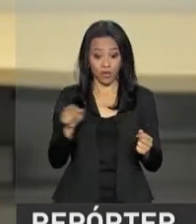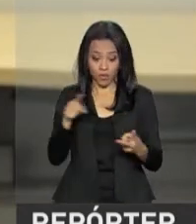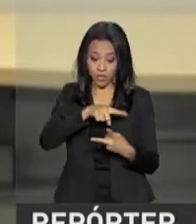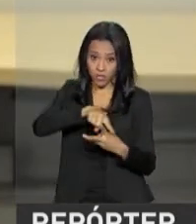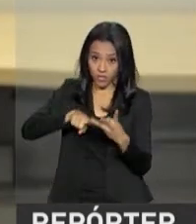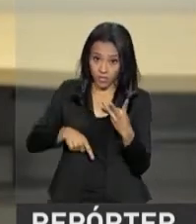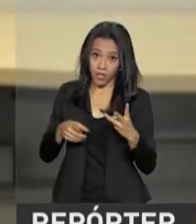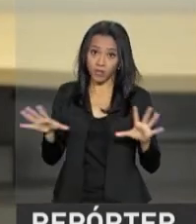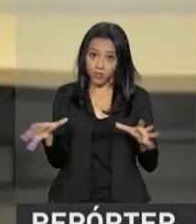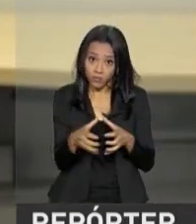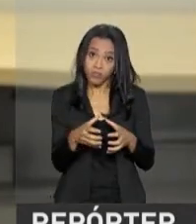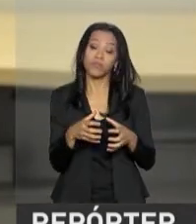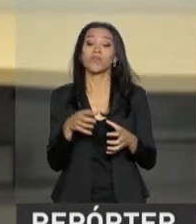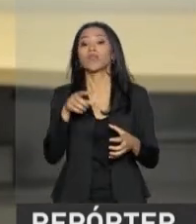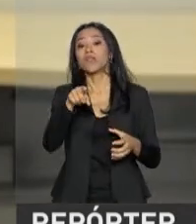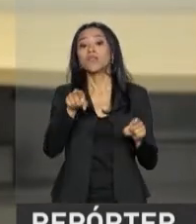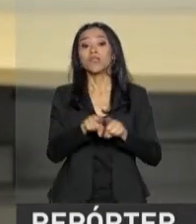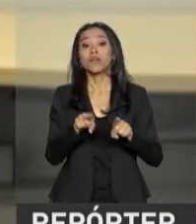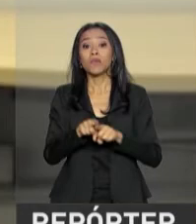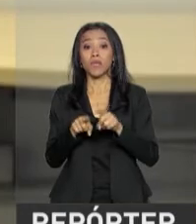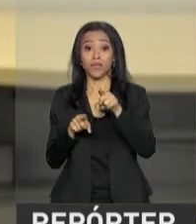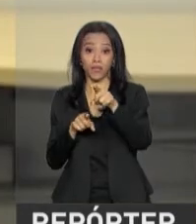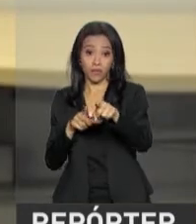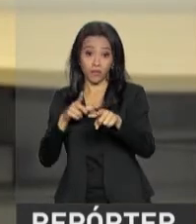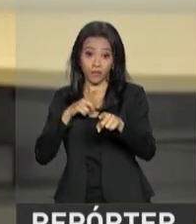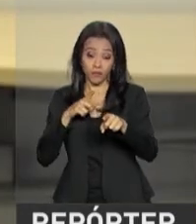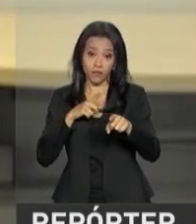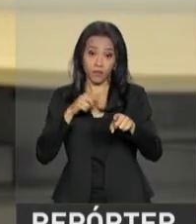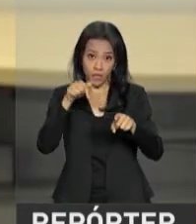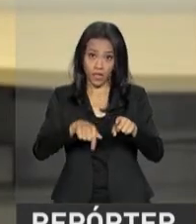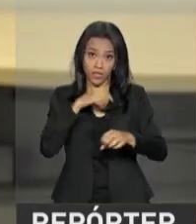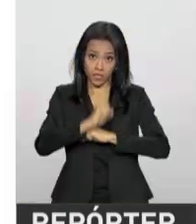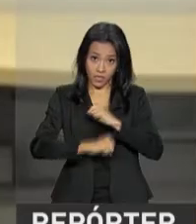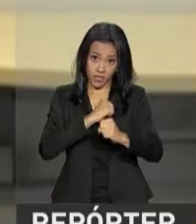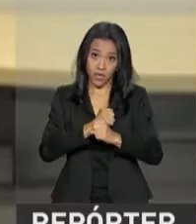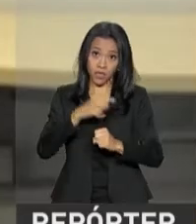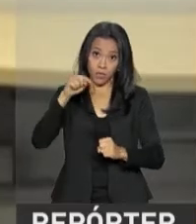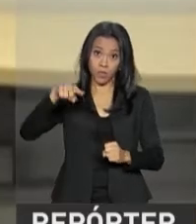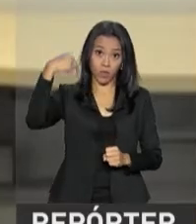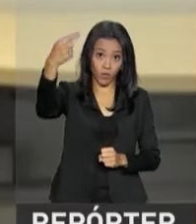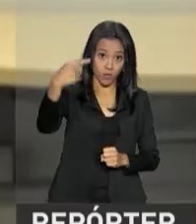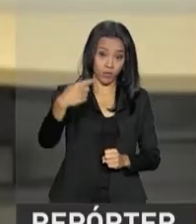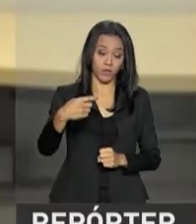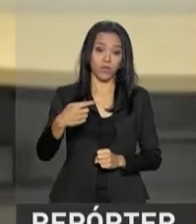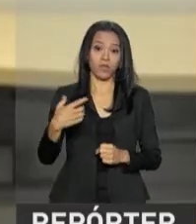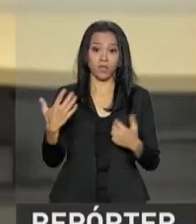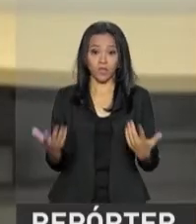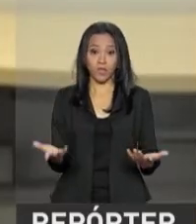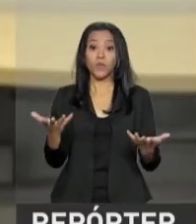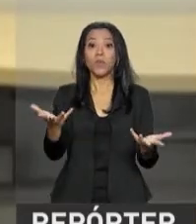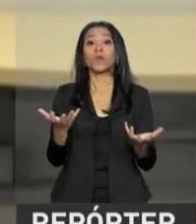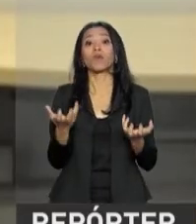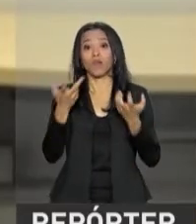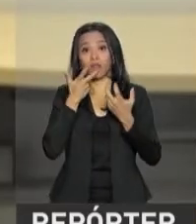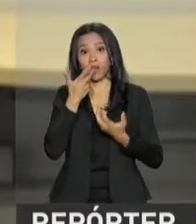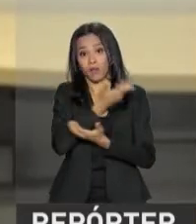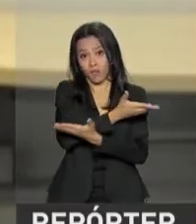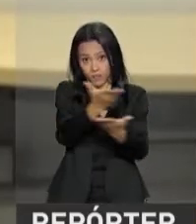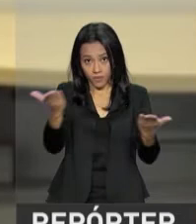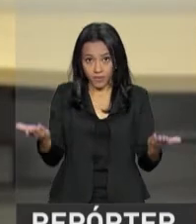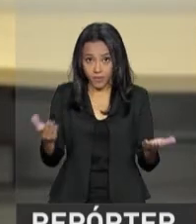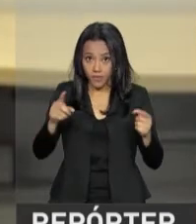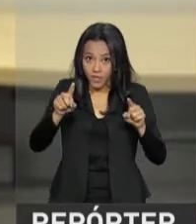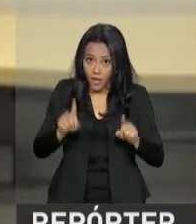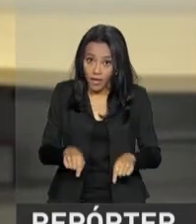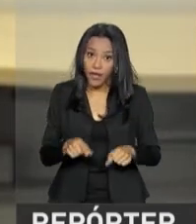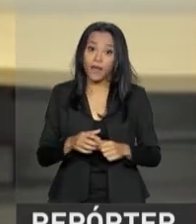acabou de rever as estimativas aí de 3,9 para esse ano, para o ano que vem. Então a mensagem clara é o seguinte: olha, essa é